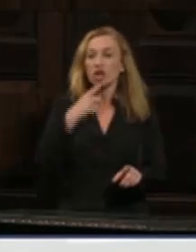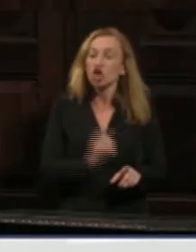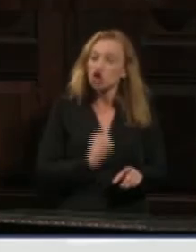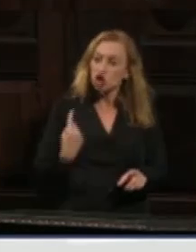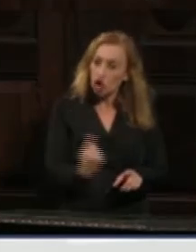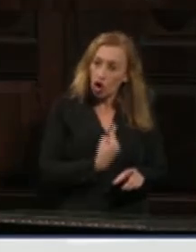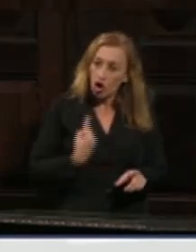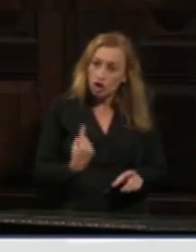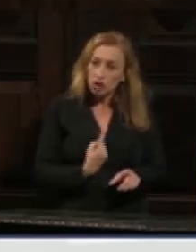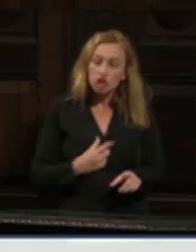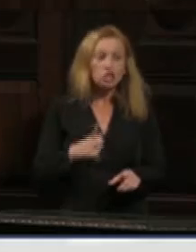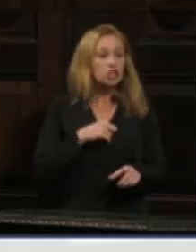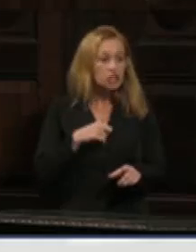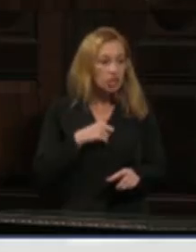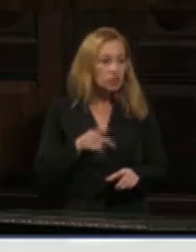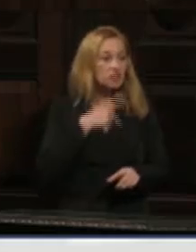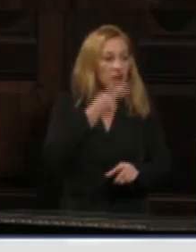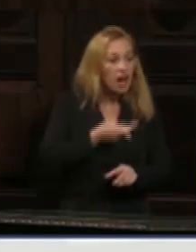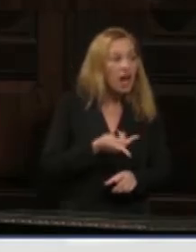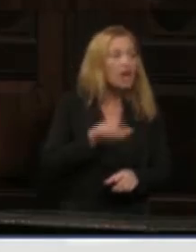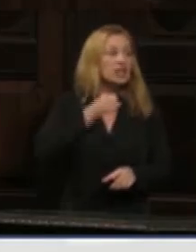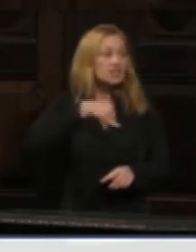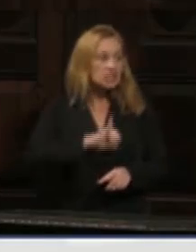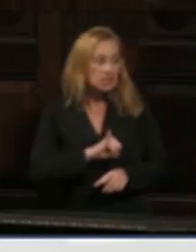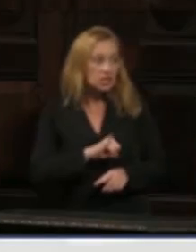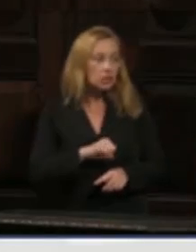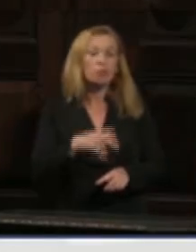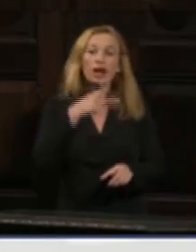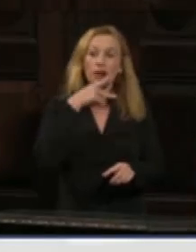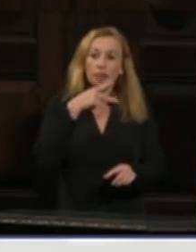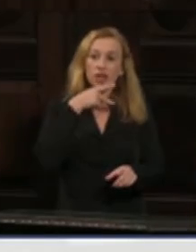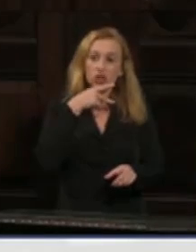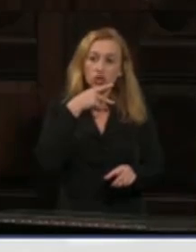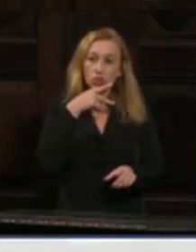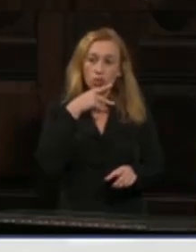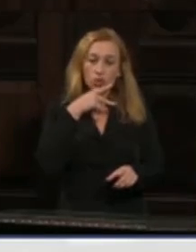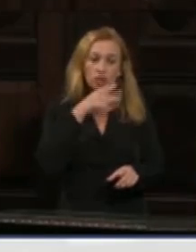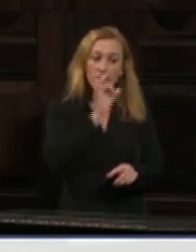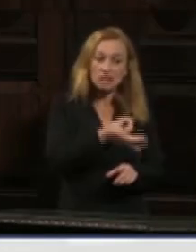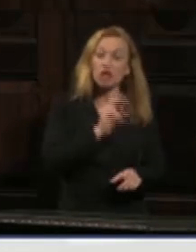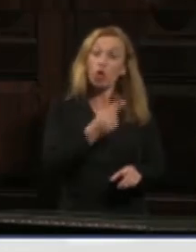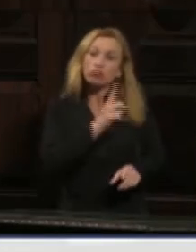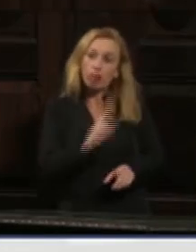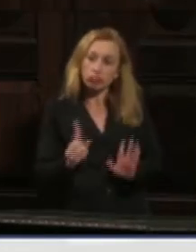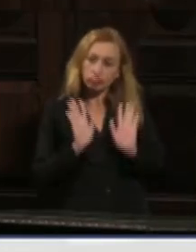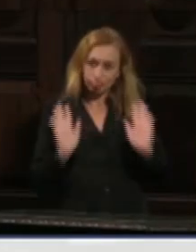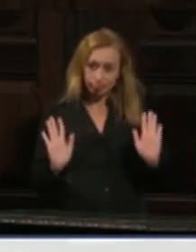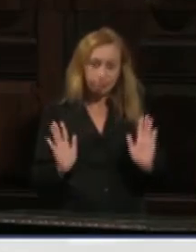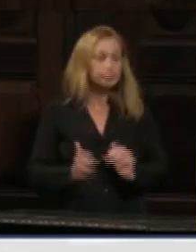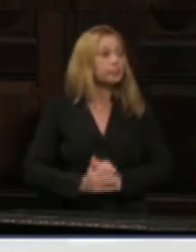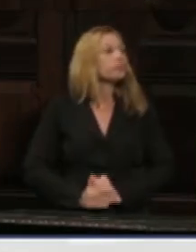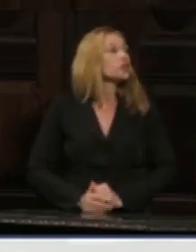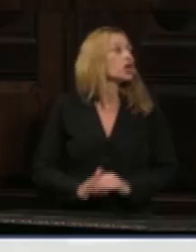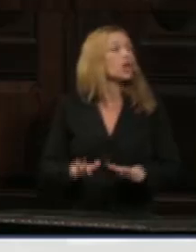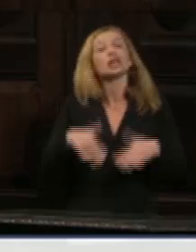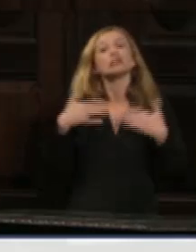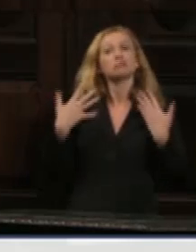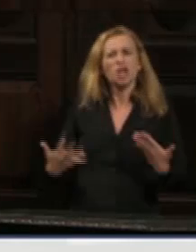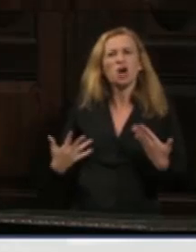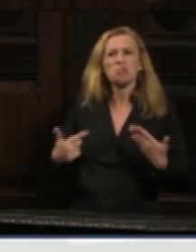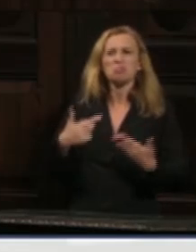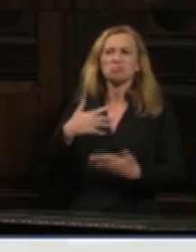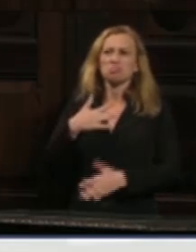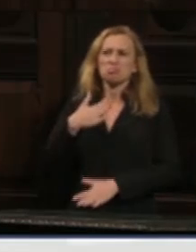temos que dizer se o parlamentar quebrou o decoro ou não. Vou concluir, senhor presidente. Então não me